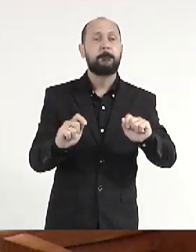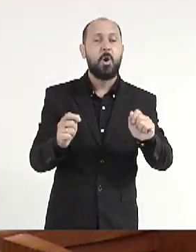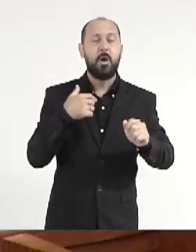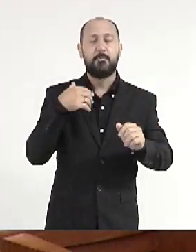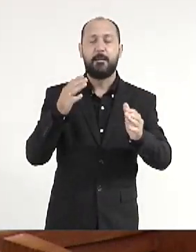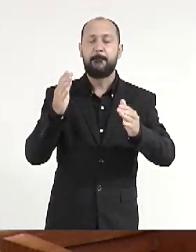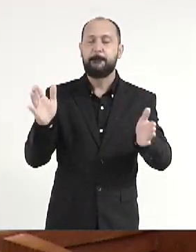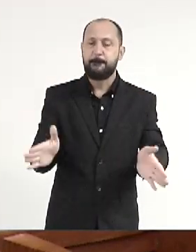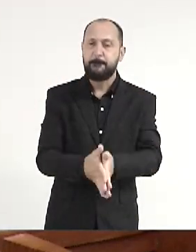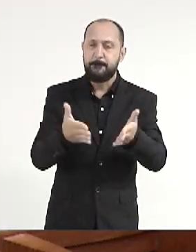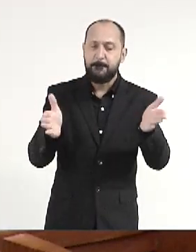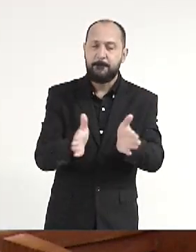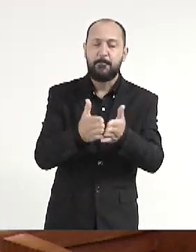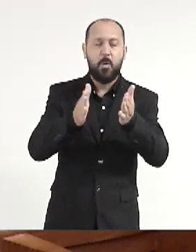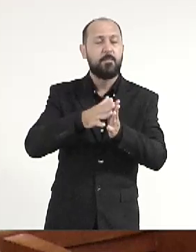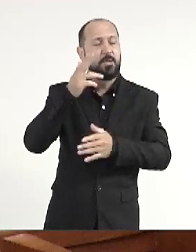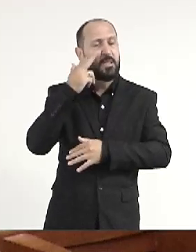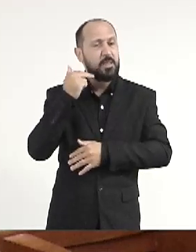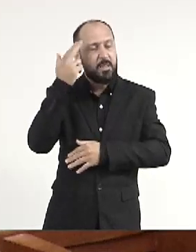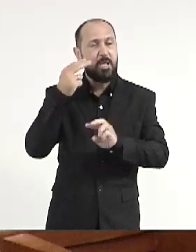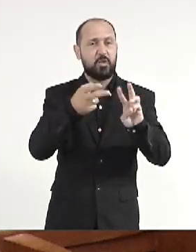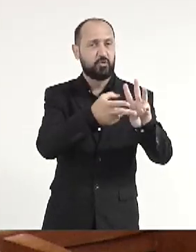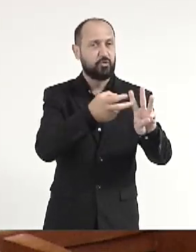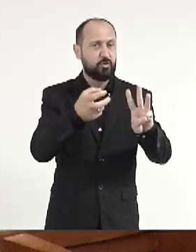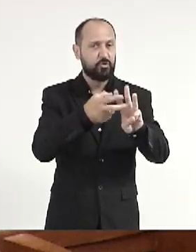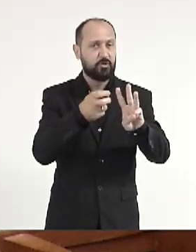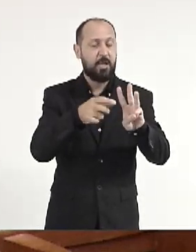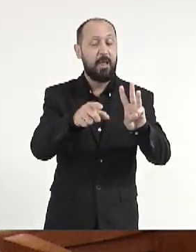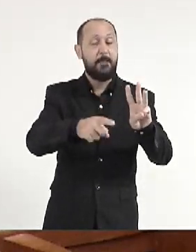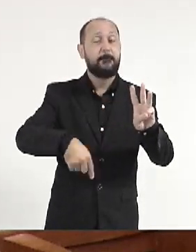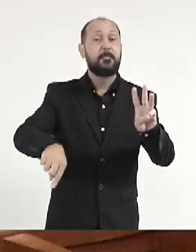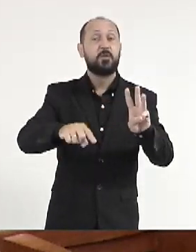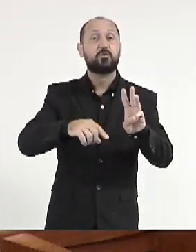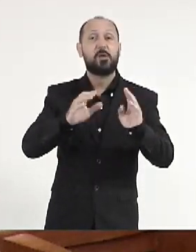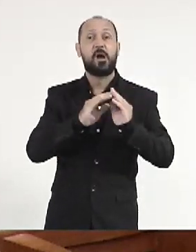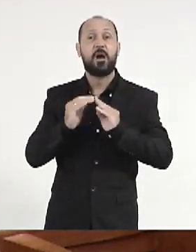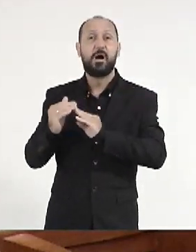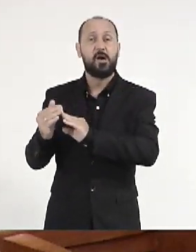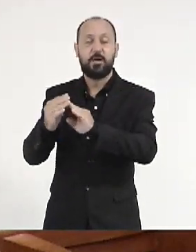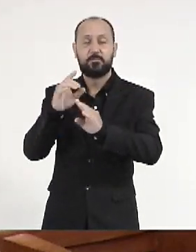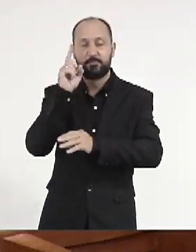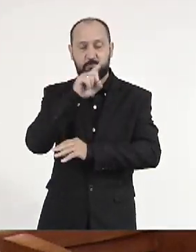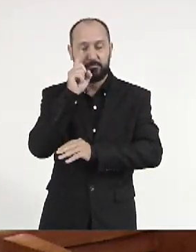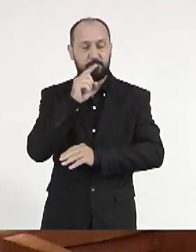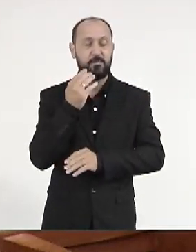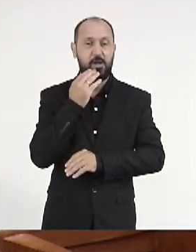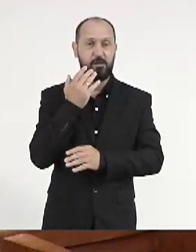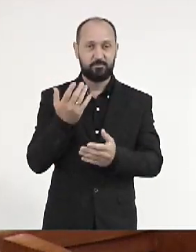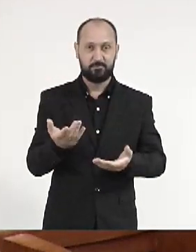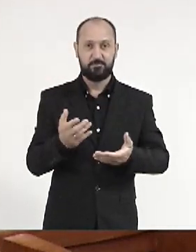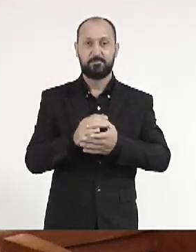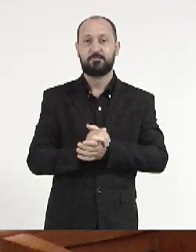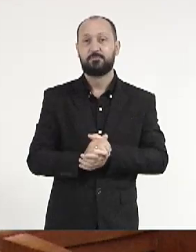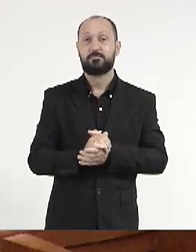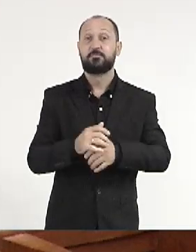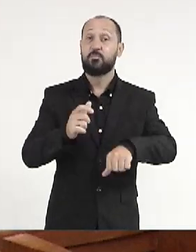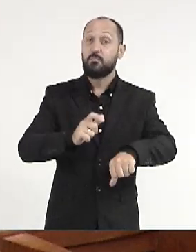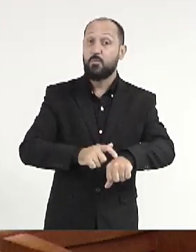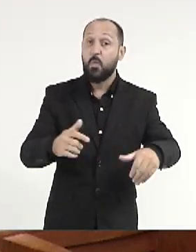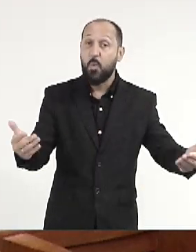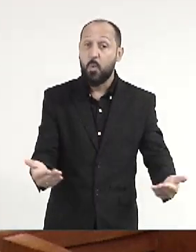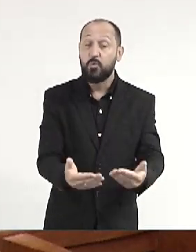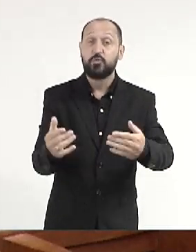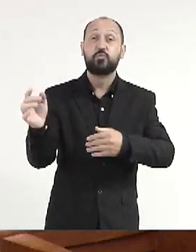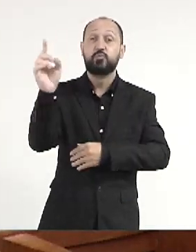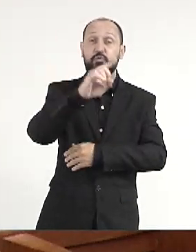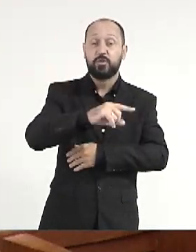pessoas negras, indígenas e populações que estão em situações de vulnerabilidade. Então, neste momento, hoje, é